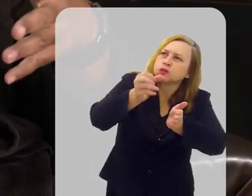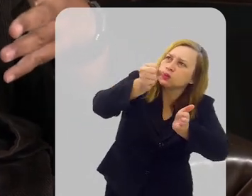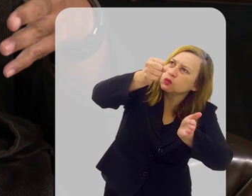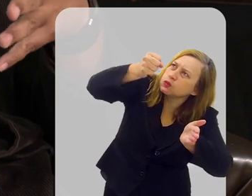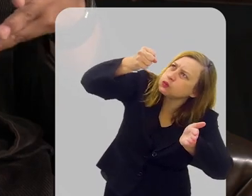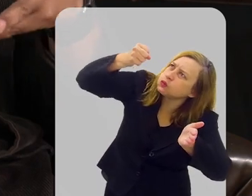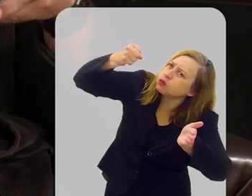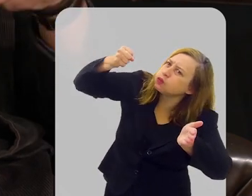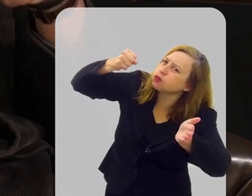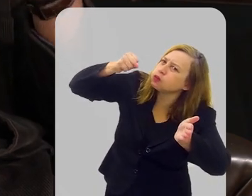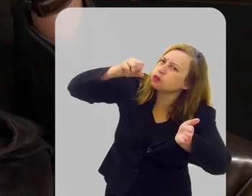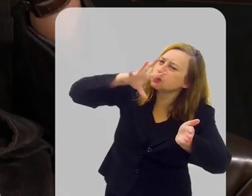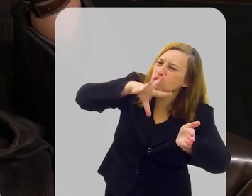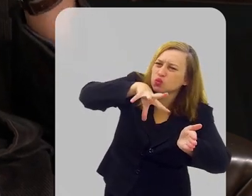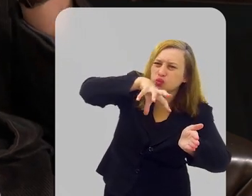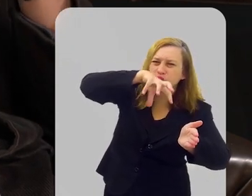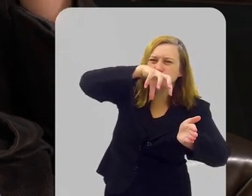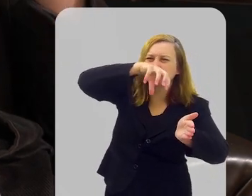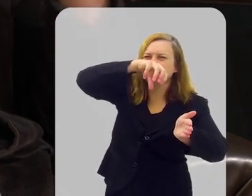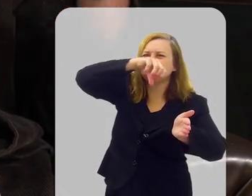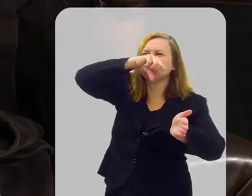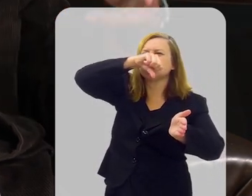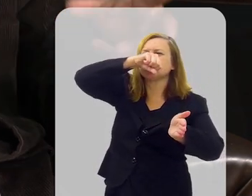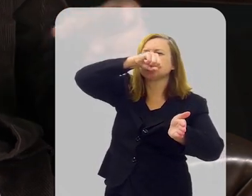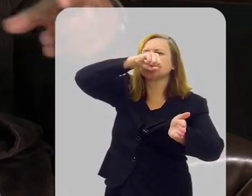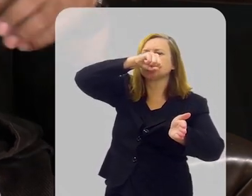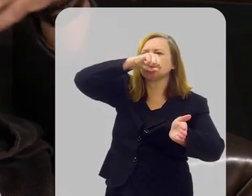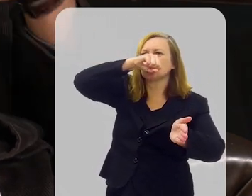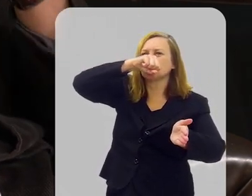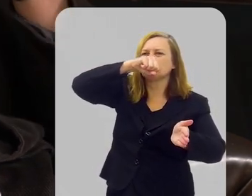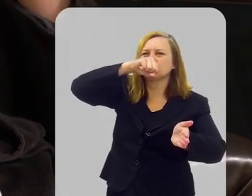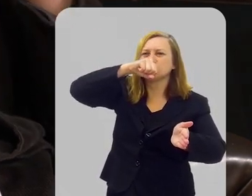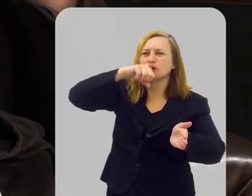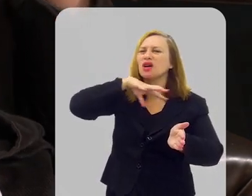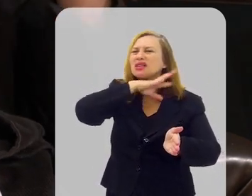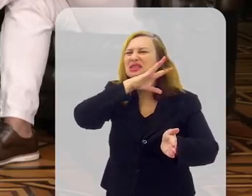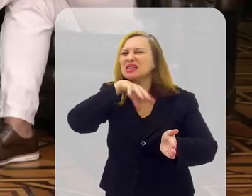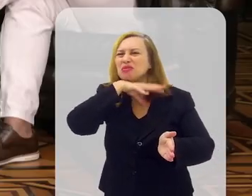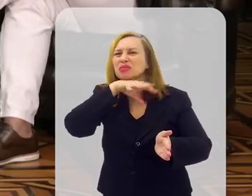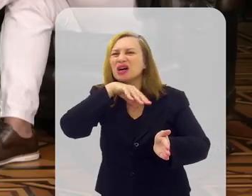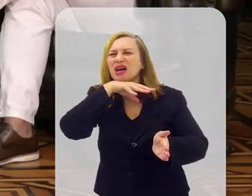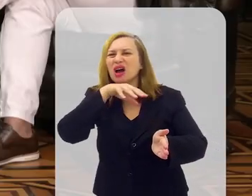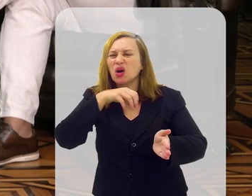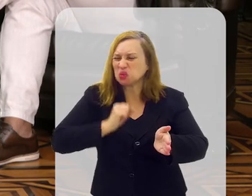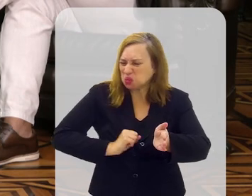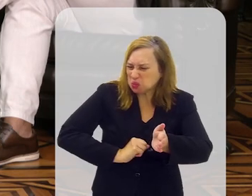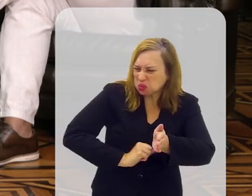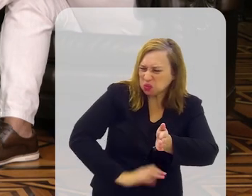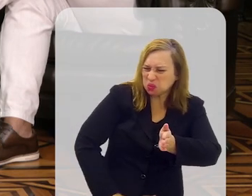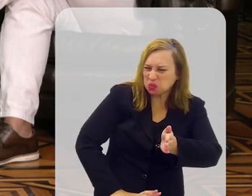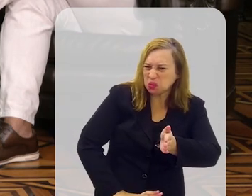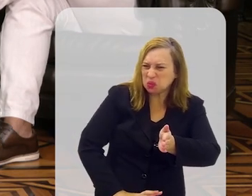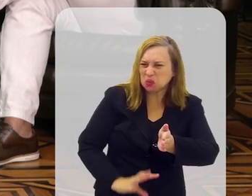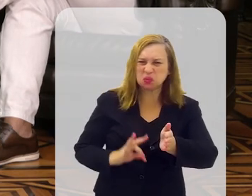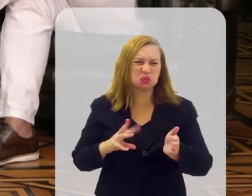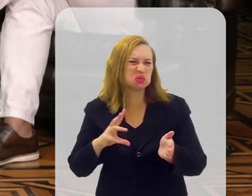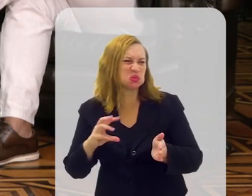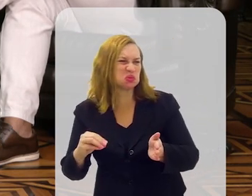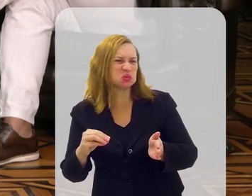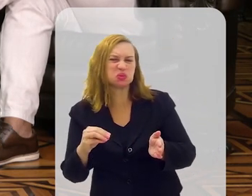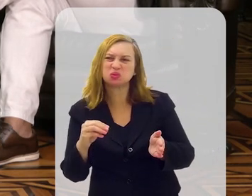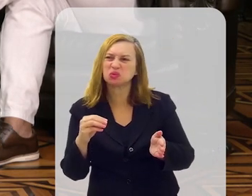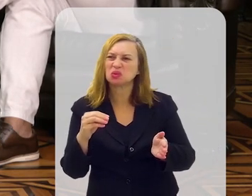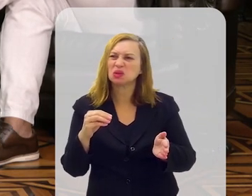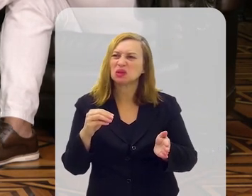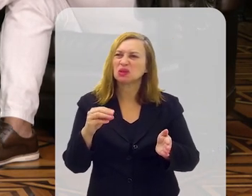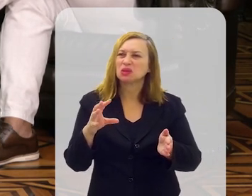cheiro aqui dentro está muito forte, né? Animais, era a urina, os gases, as fezes, né? Então os caras dentro da